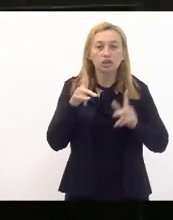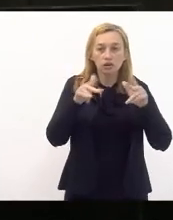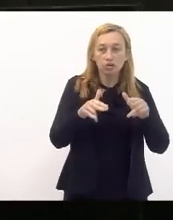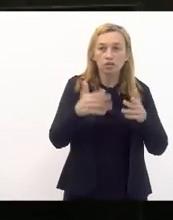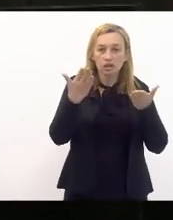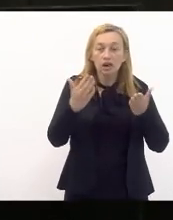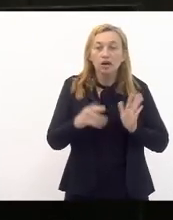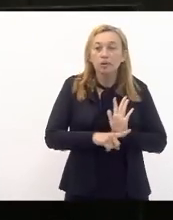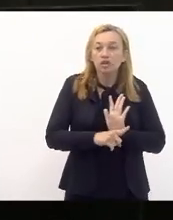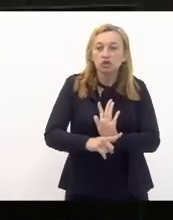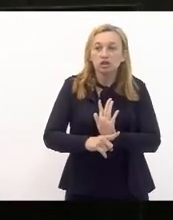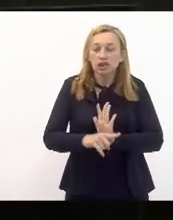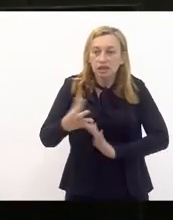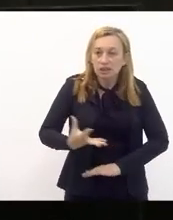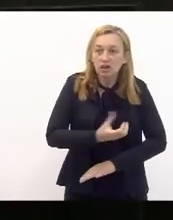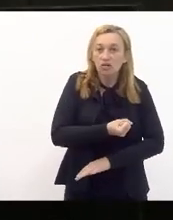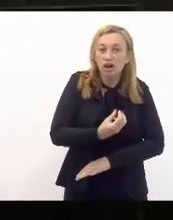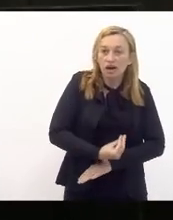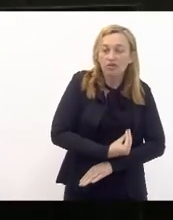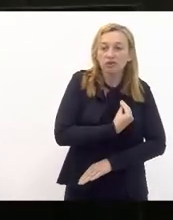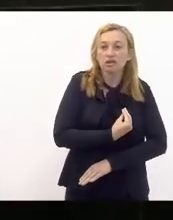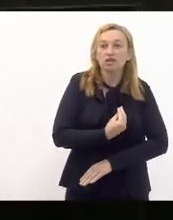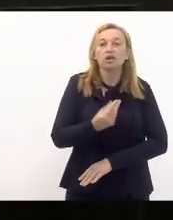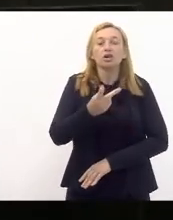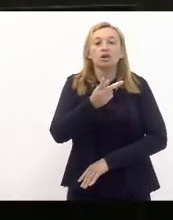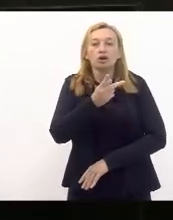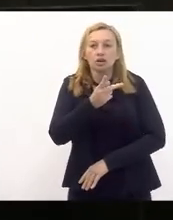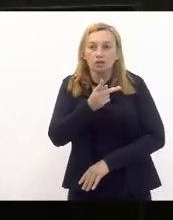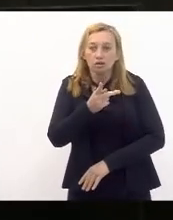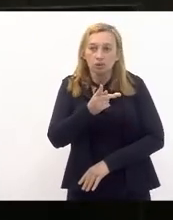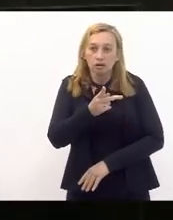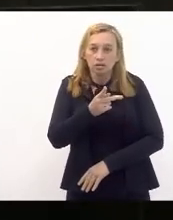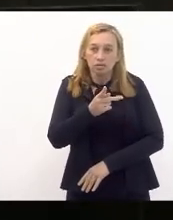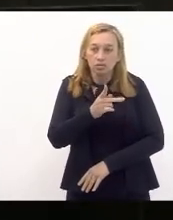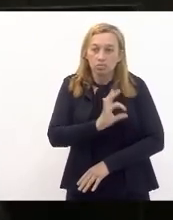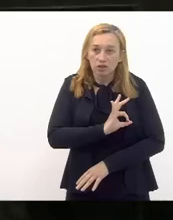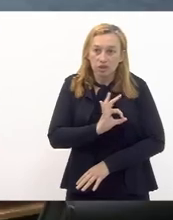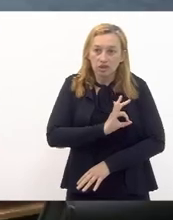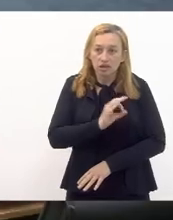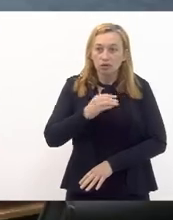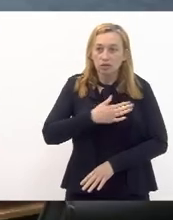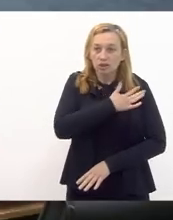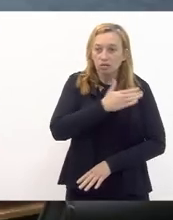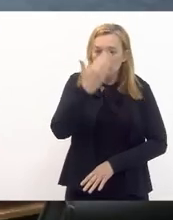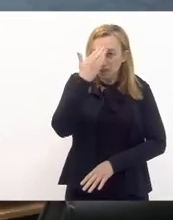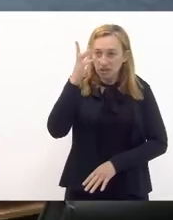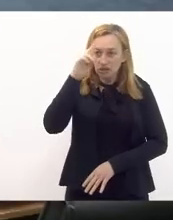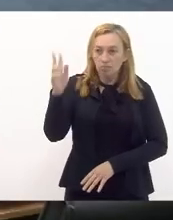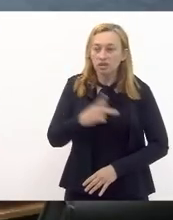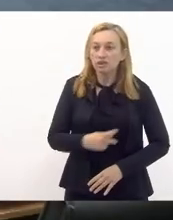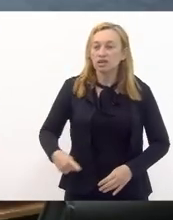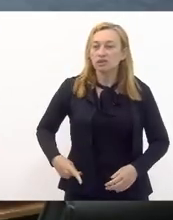esse para ajudar a salvar a vida do policial militar Obrigado presidente